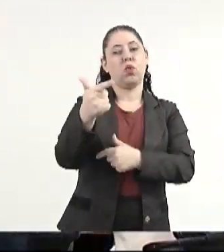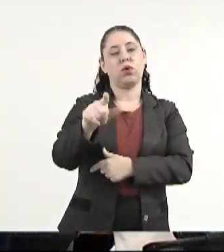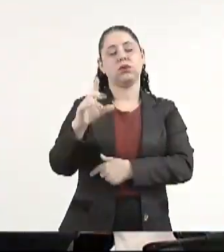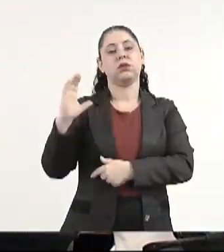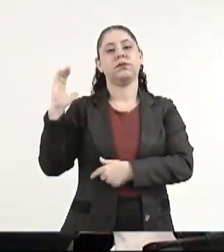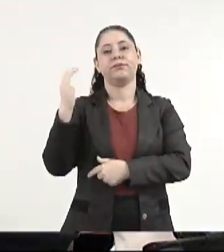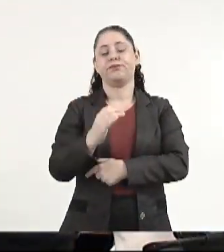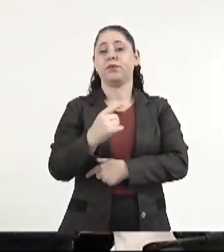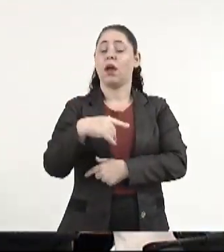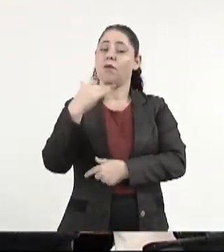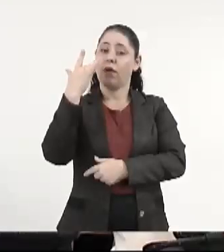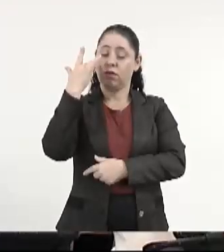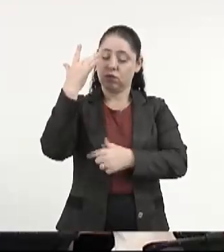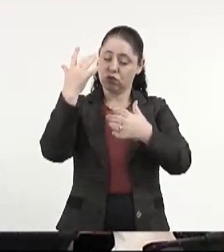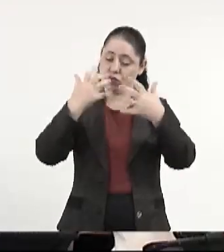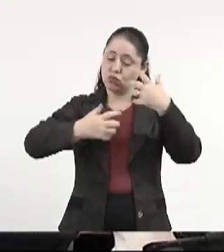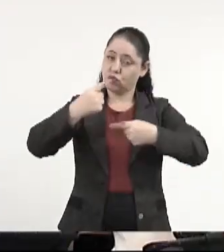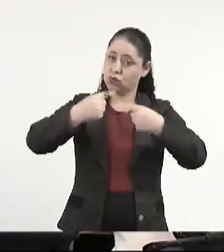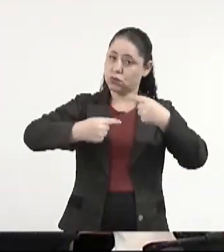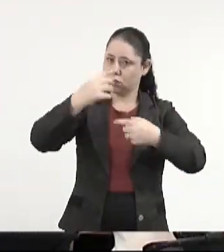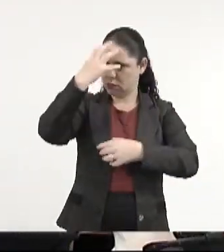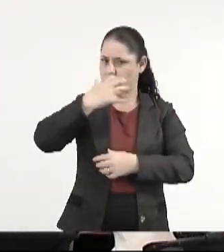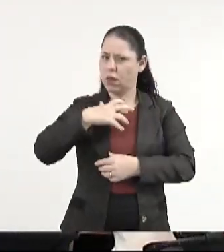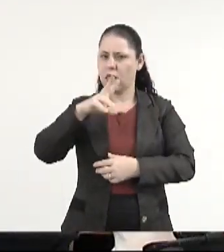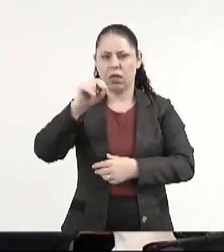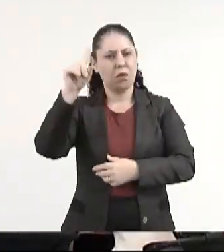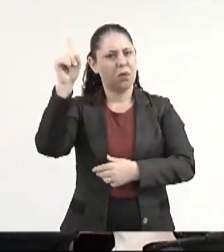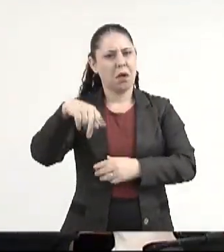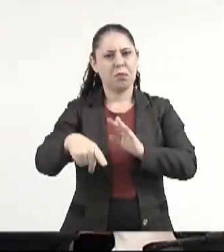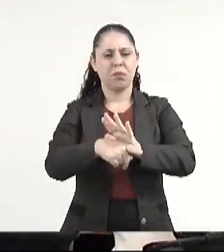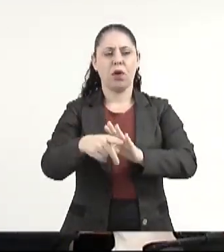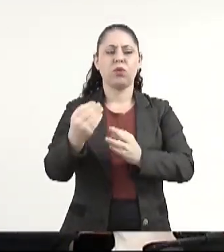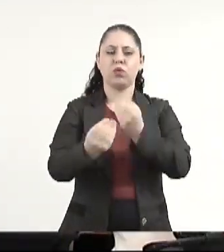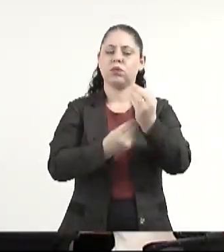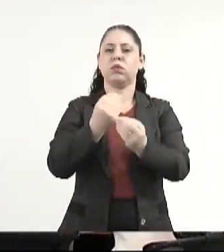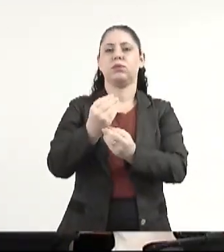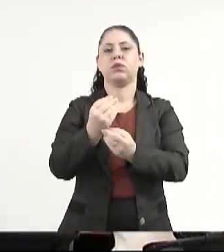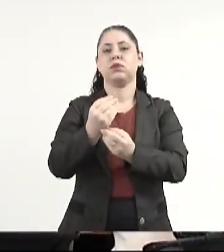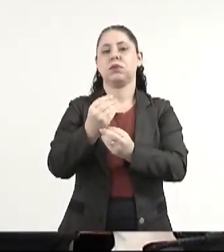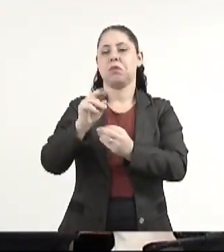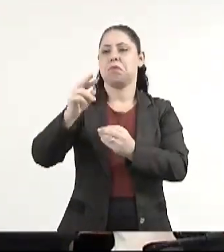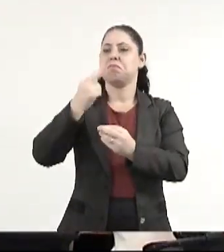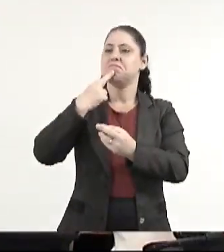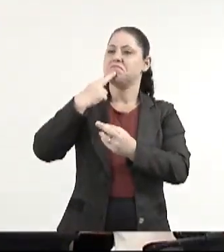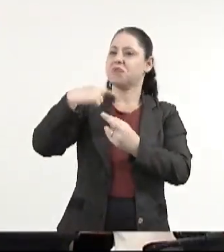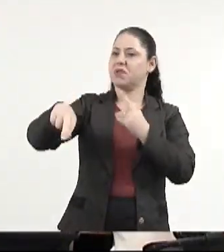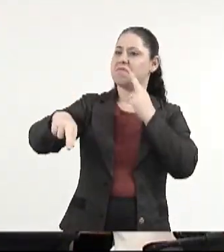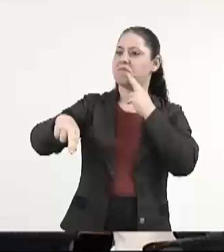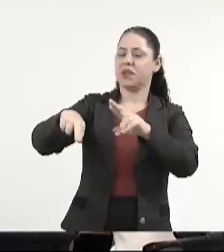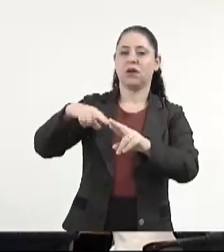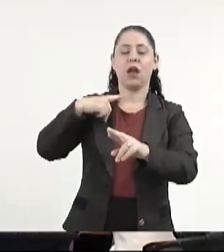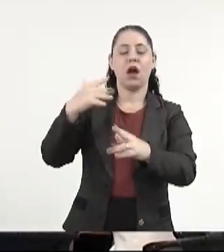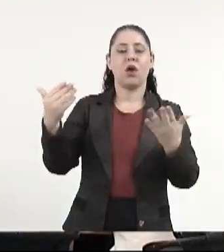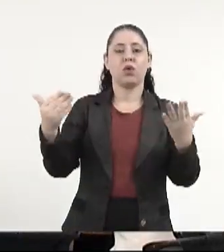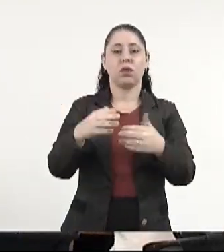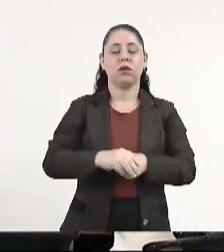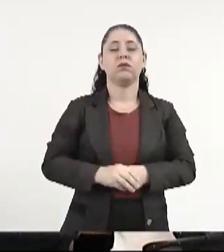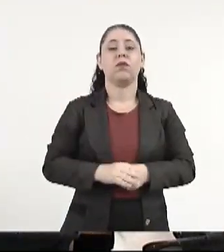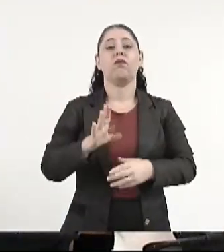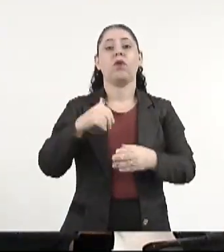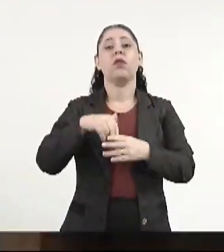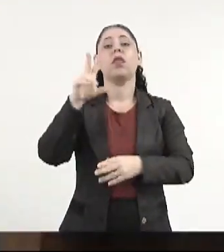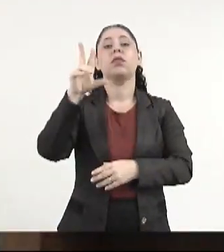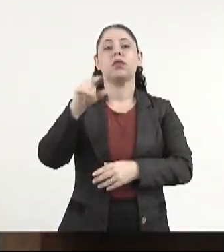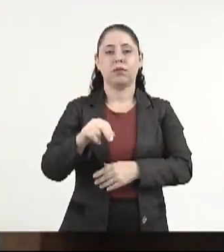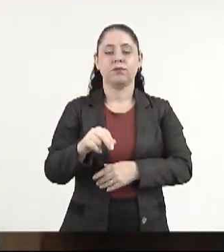também. Então, acho que temos que fazer um debate sério sobre isso. O debate não é nessa forma, em tom de acusações, da forma como foi feito aqui. Então, meu voto